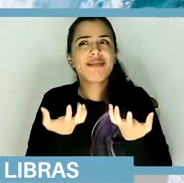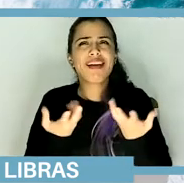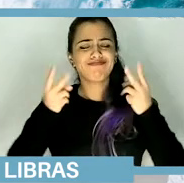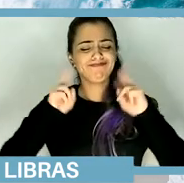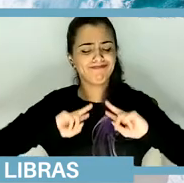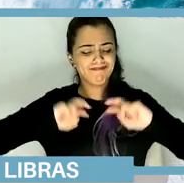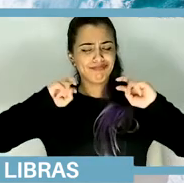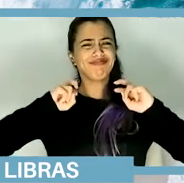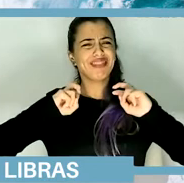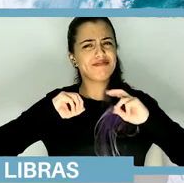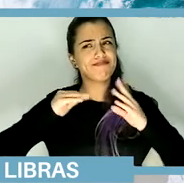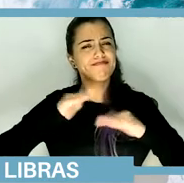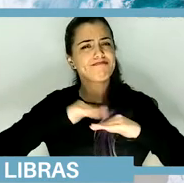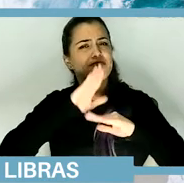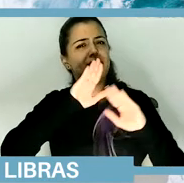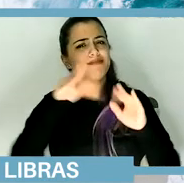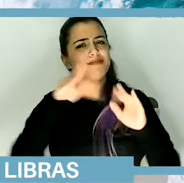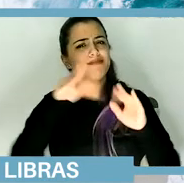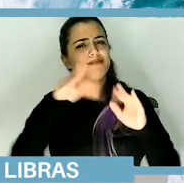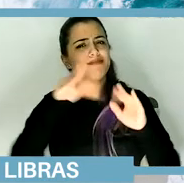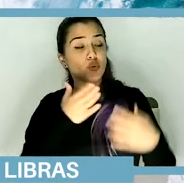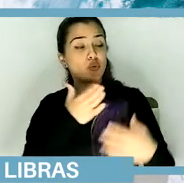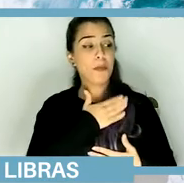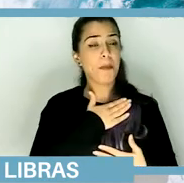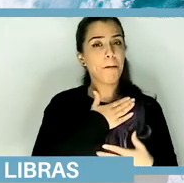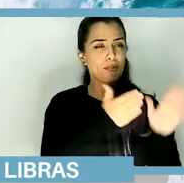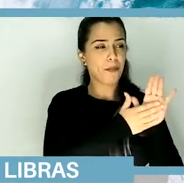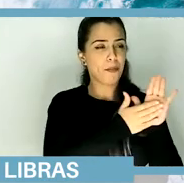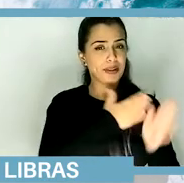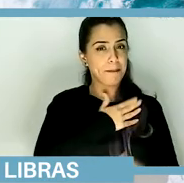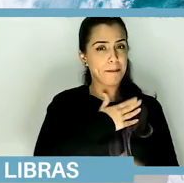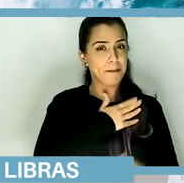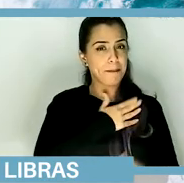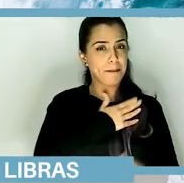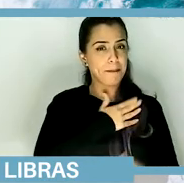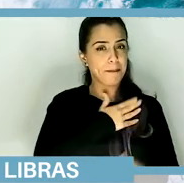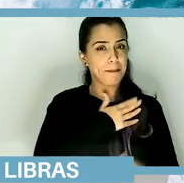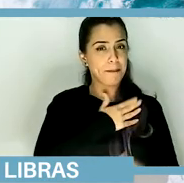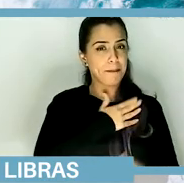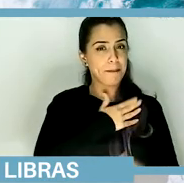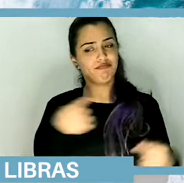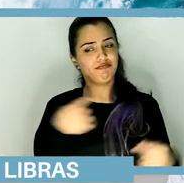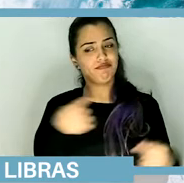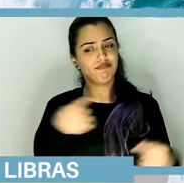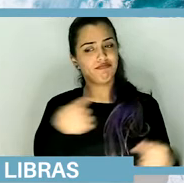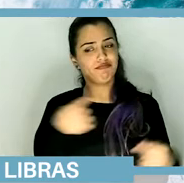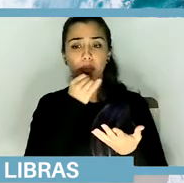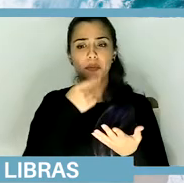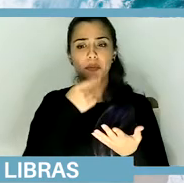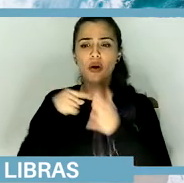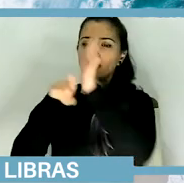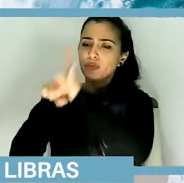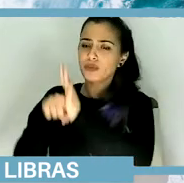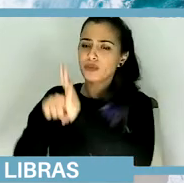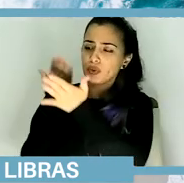os meus propósitos de vida né então ao longo dos meus estudos na faculdade de engenharia ambiental